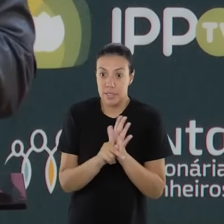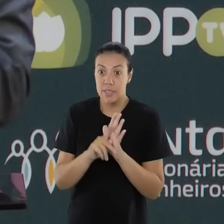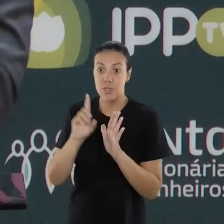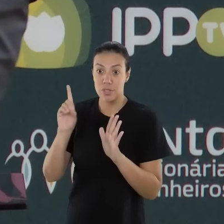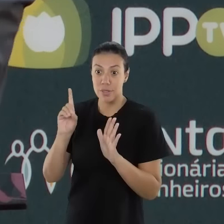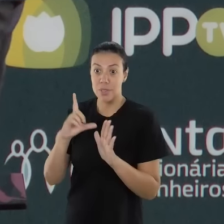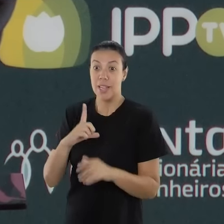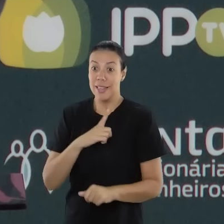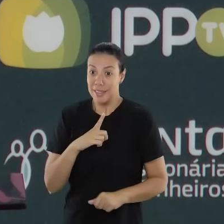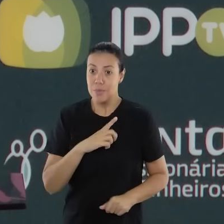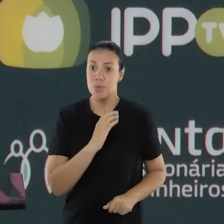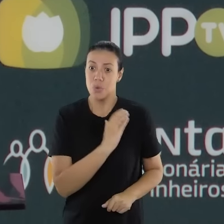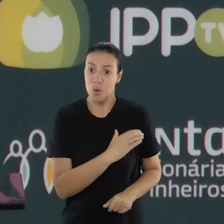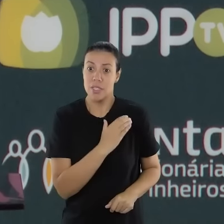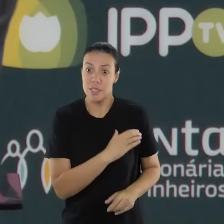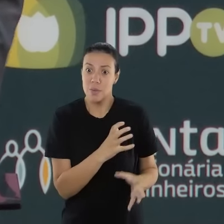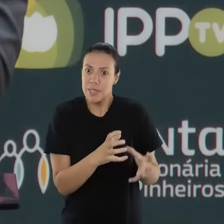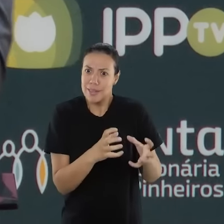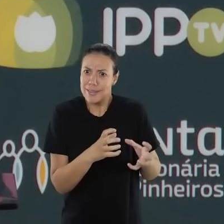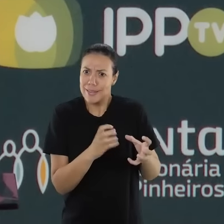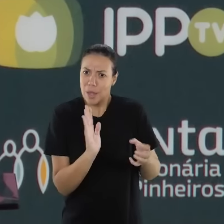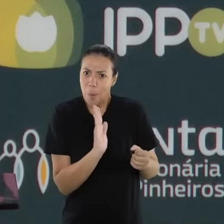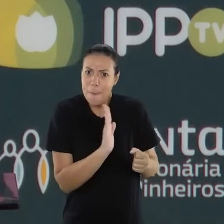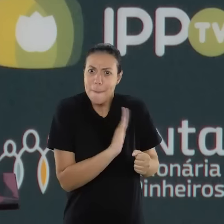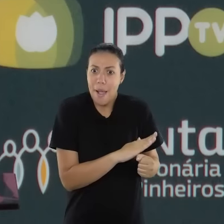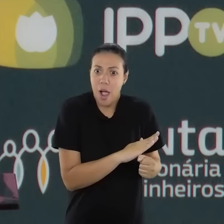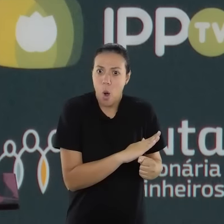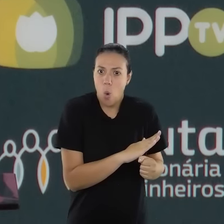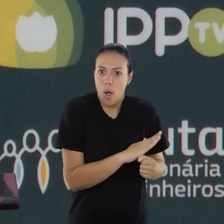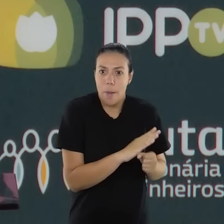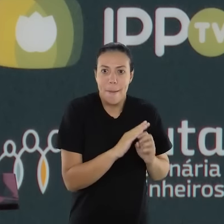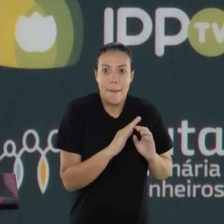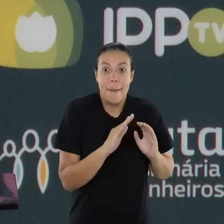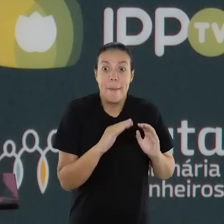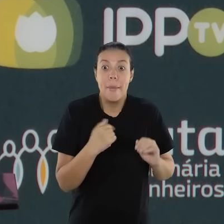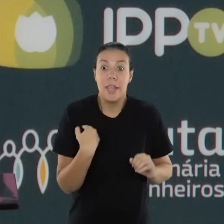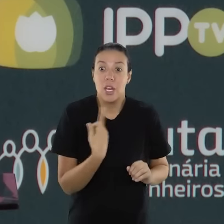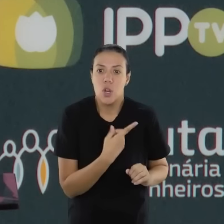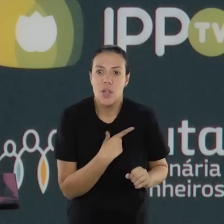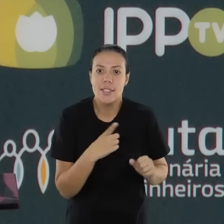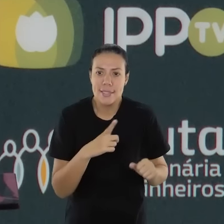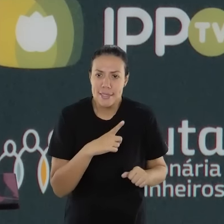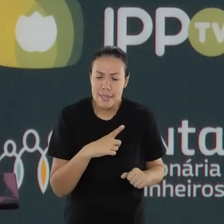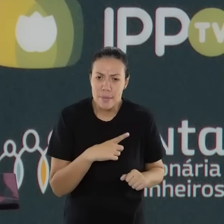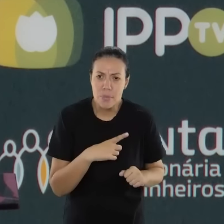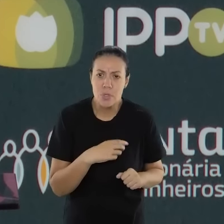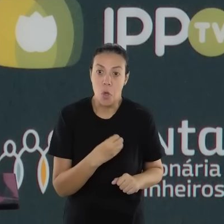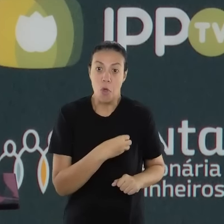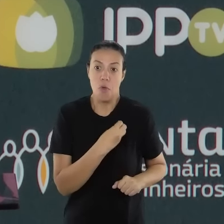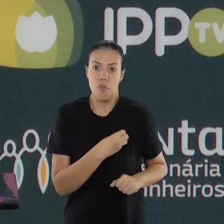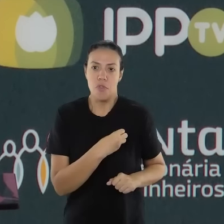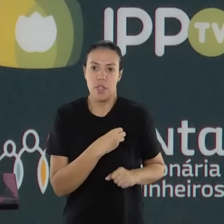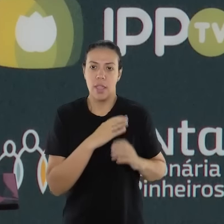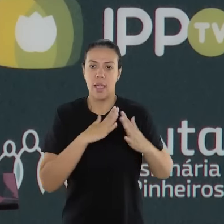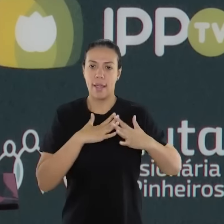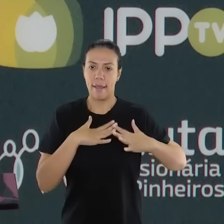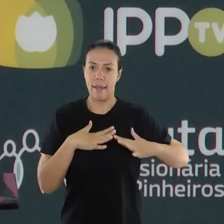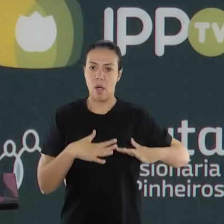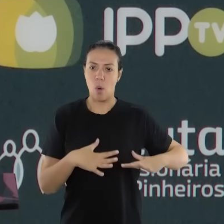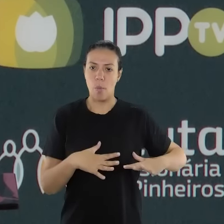mal, principalmente quando nós estamos vivendo tempos de bênçãos, de fartura espiritual.